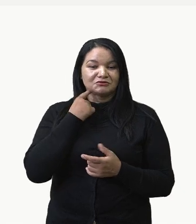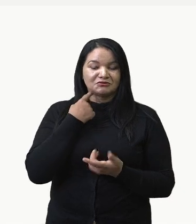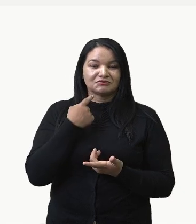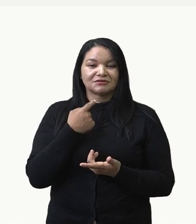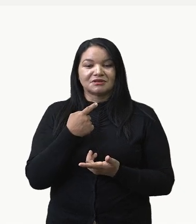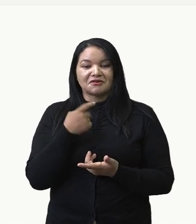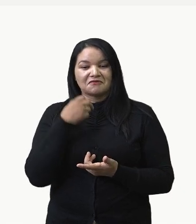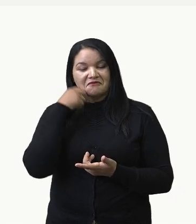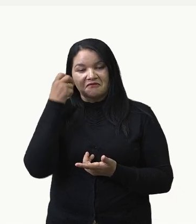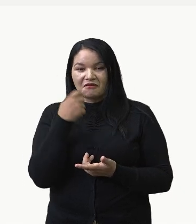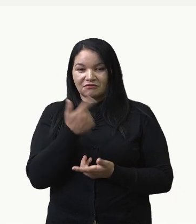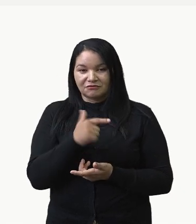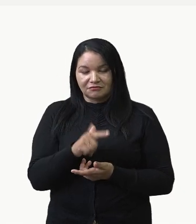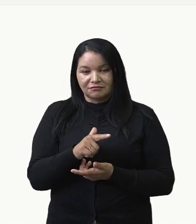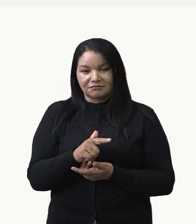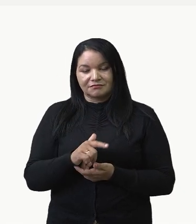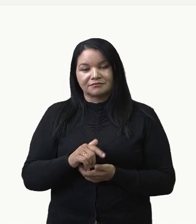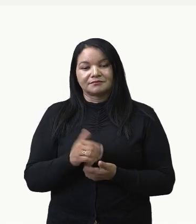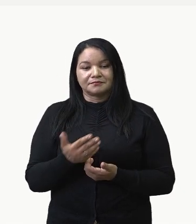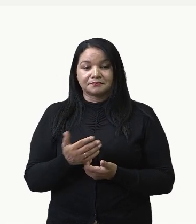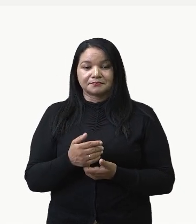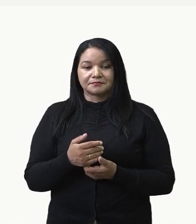Verena exemplo